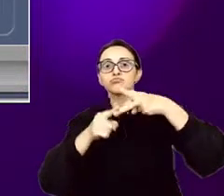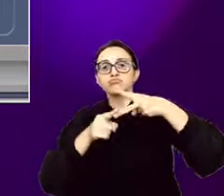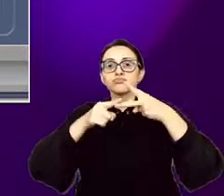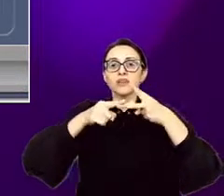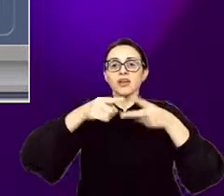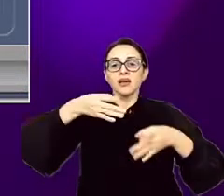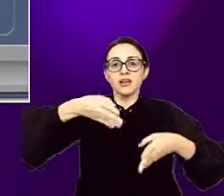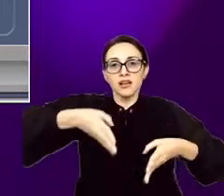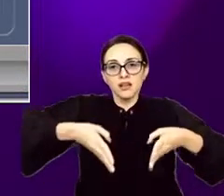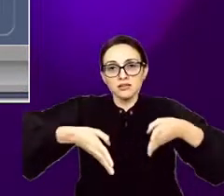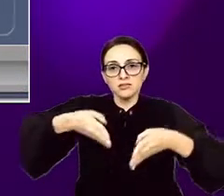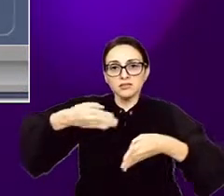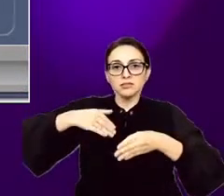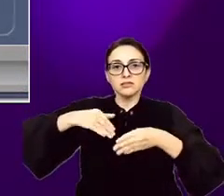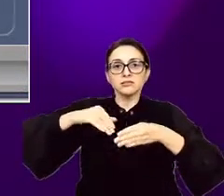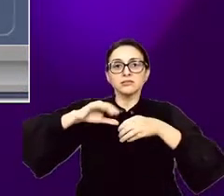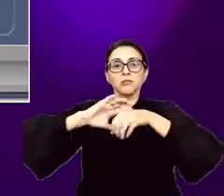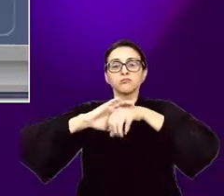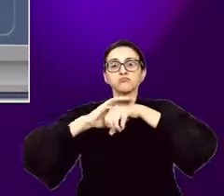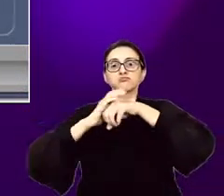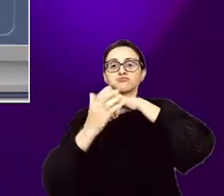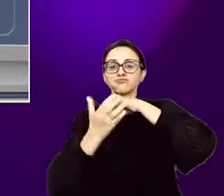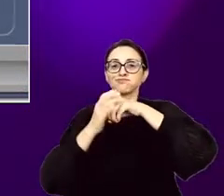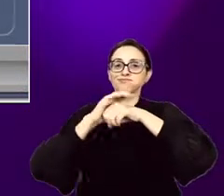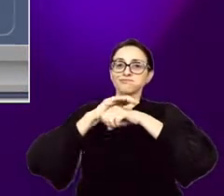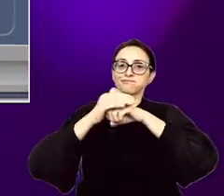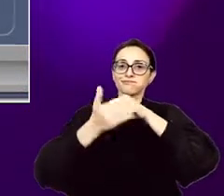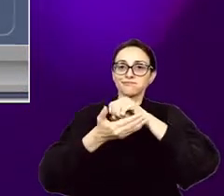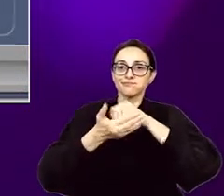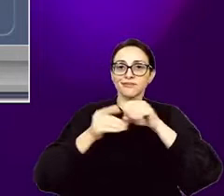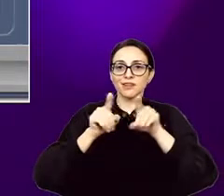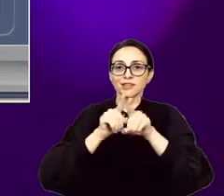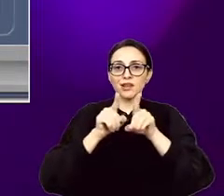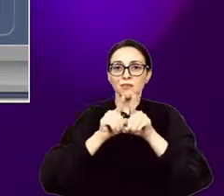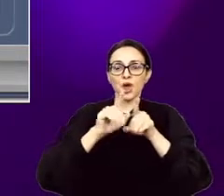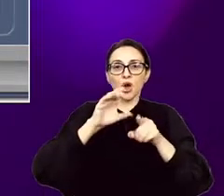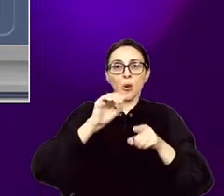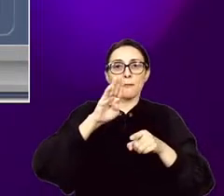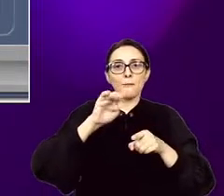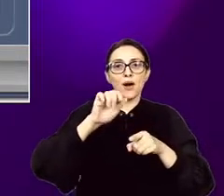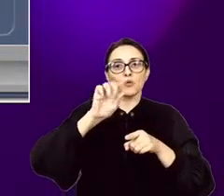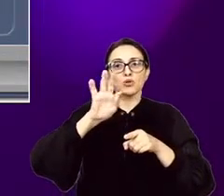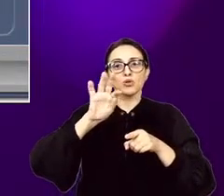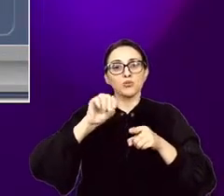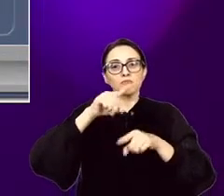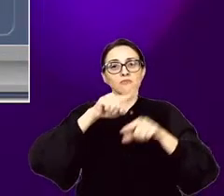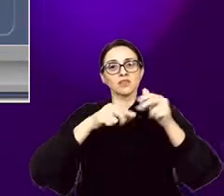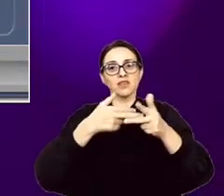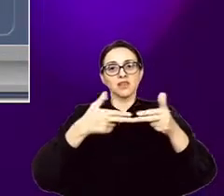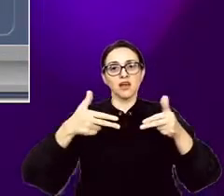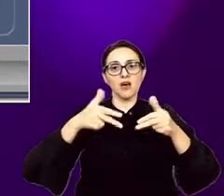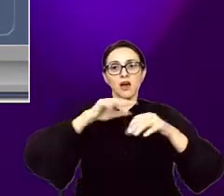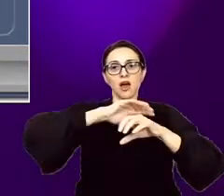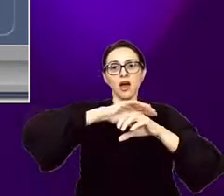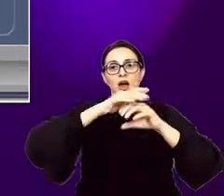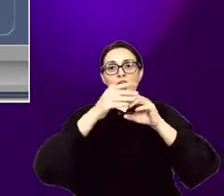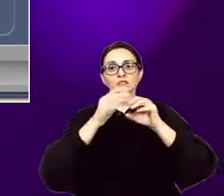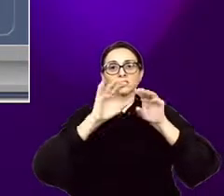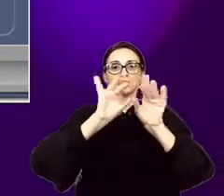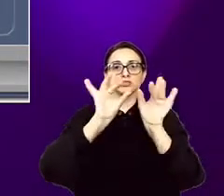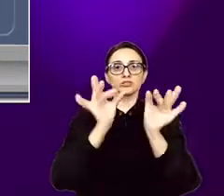A cabeça, então, a cabeça 36 milímetros, com o de cromo e cobalto. A haste, uma haste número